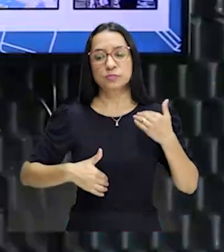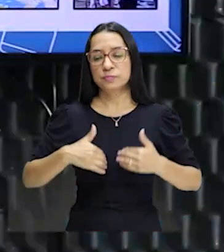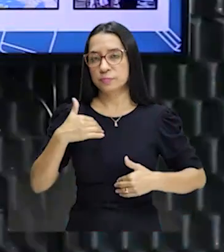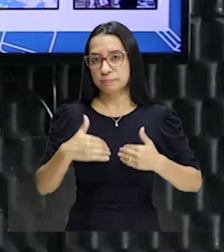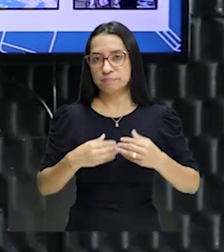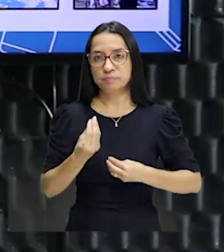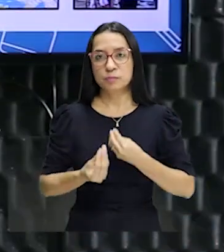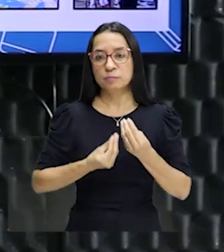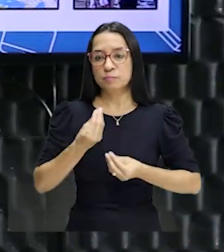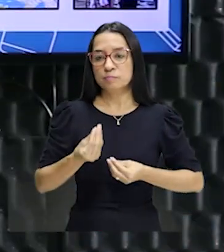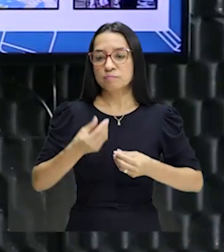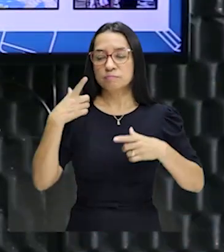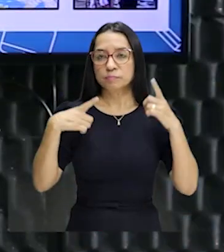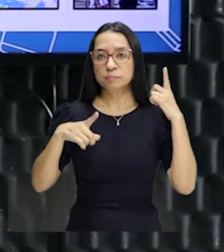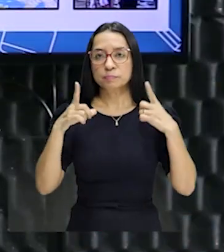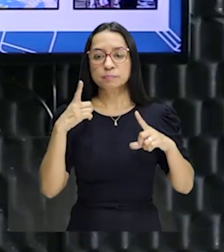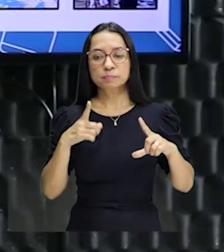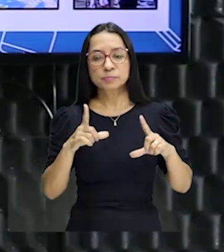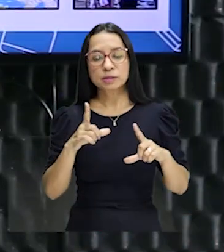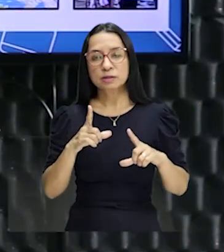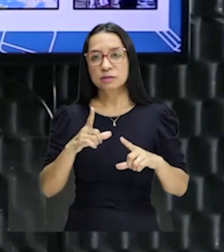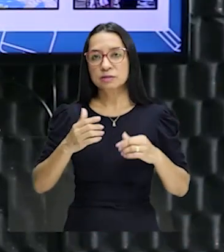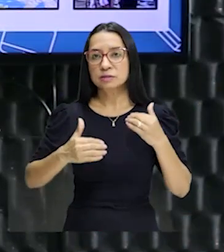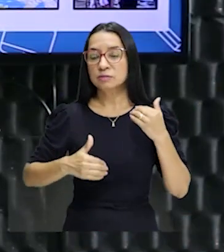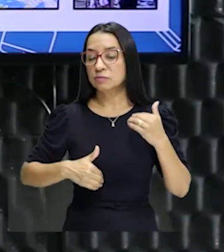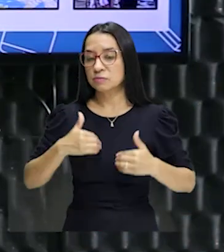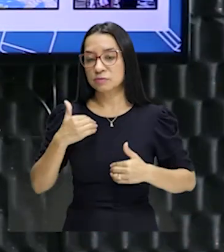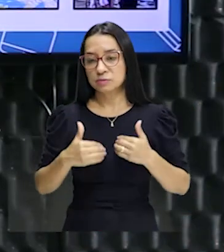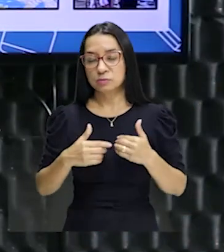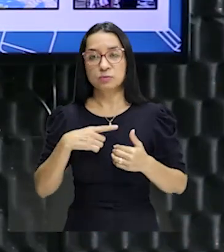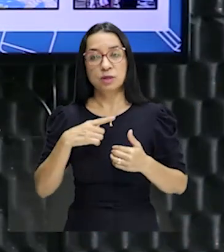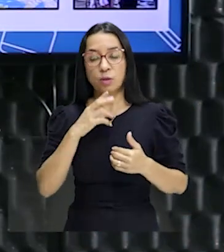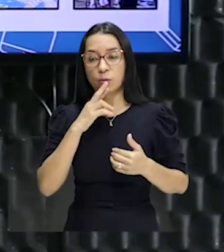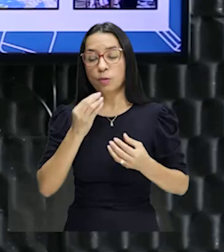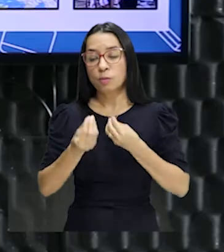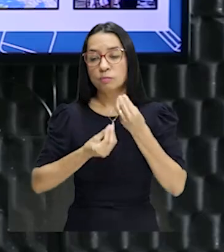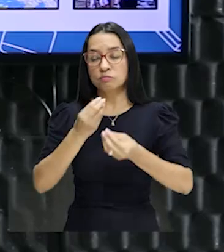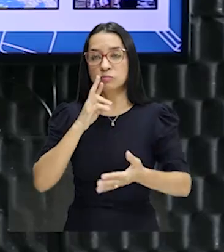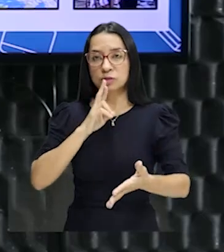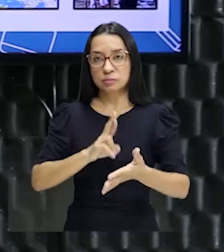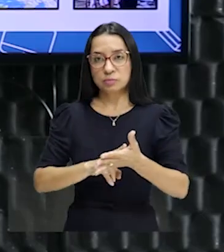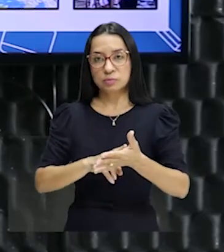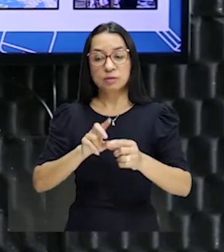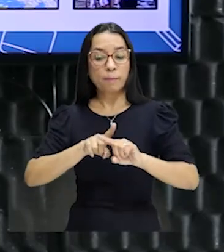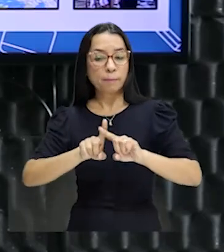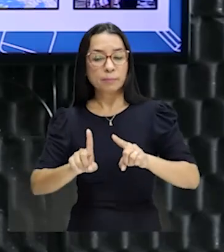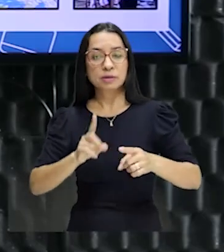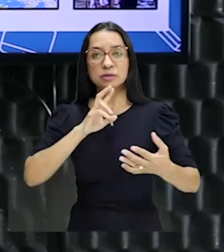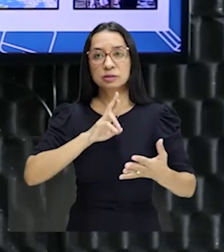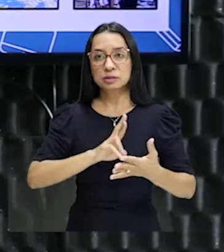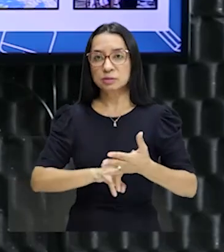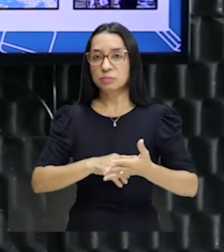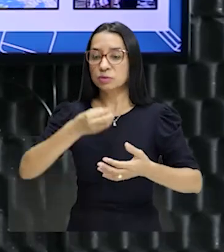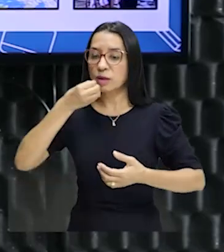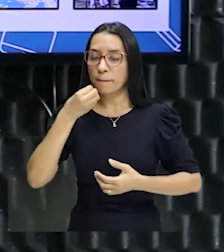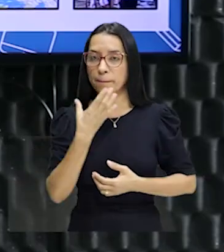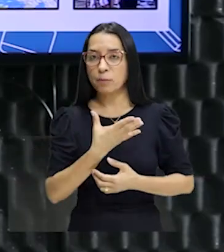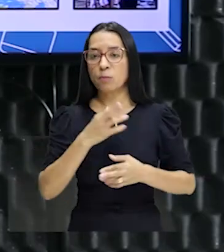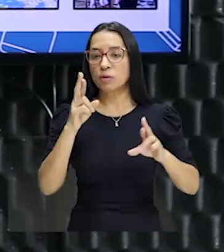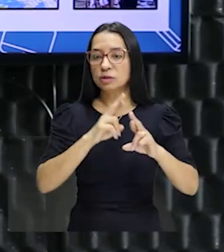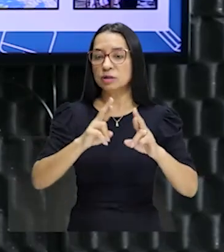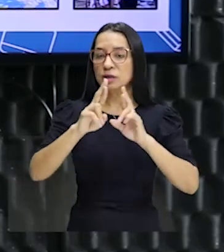o lazer físico traz como resultado, mas resultados benéficos em relação